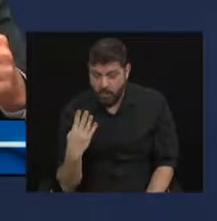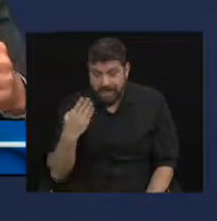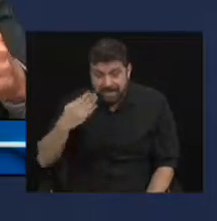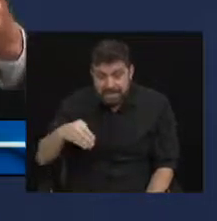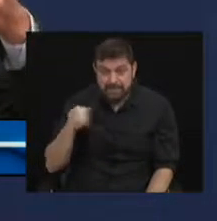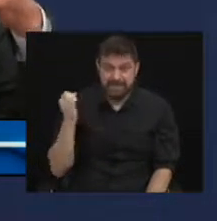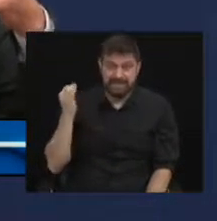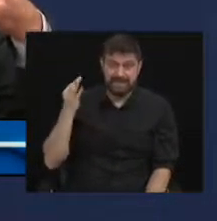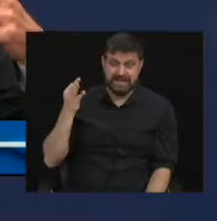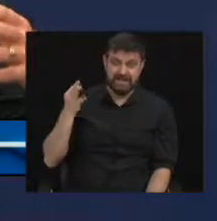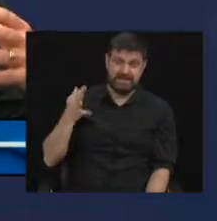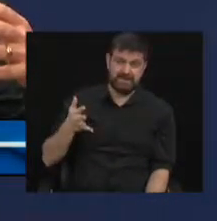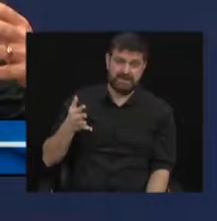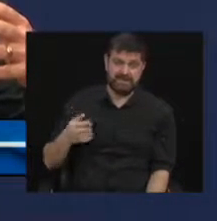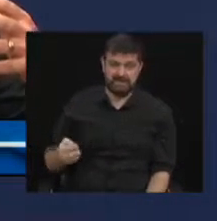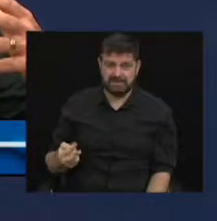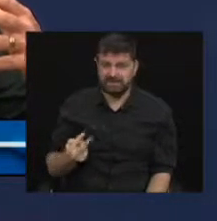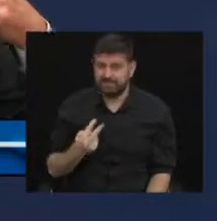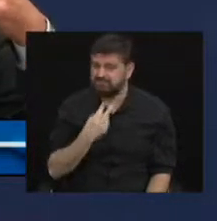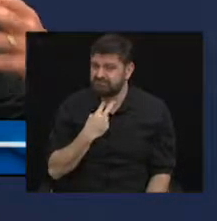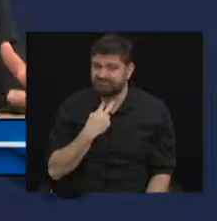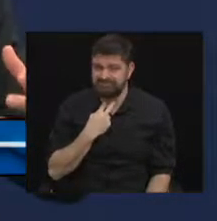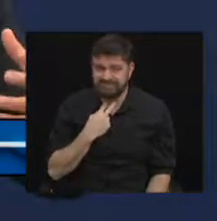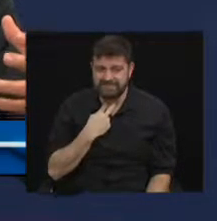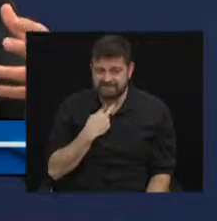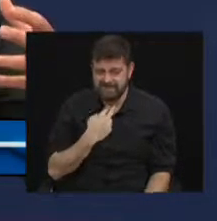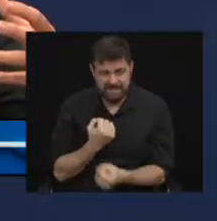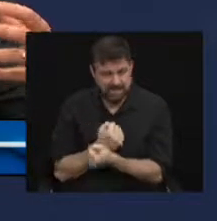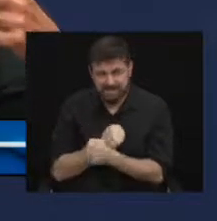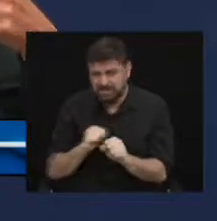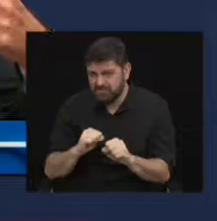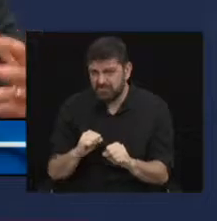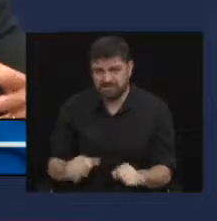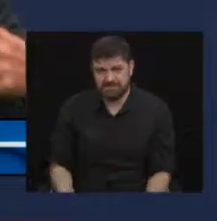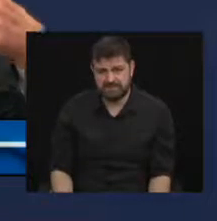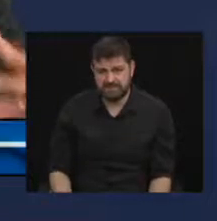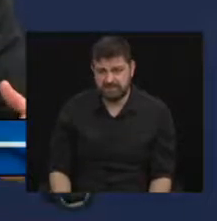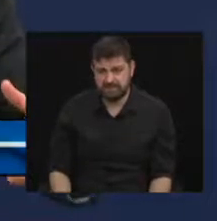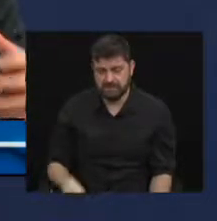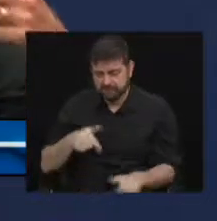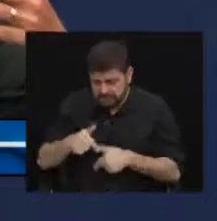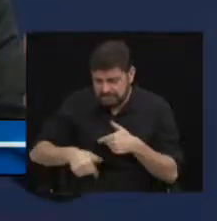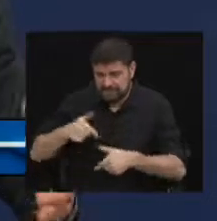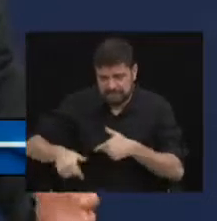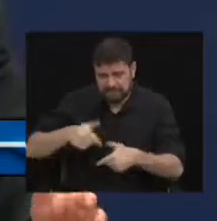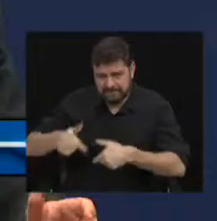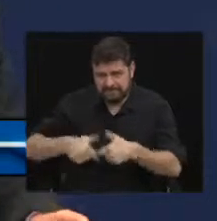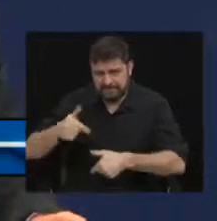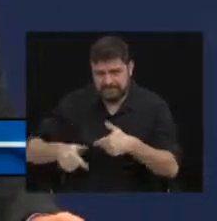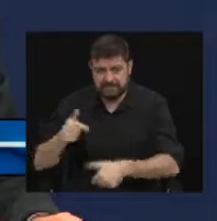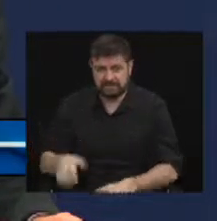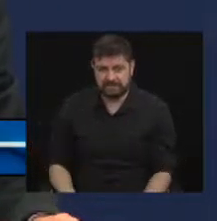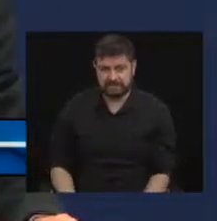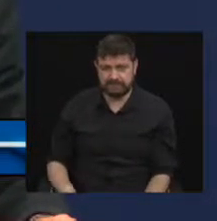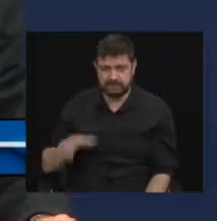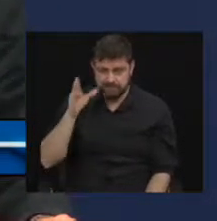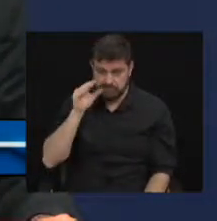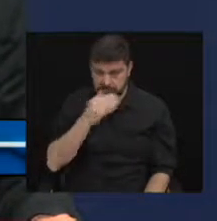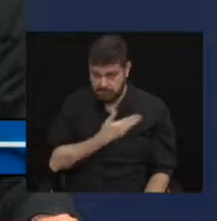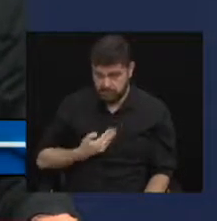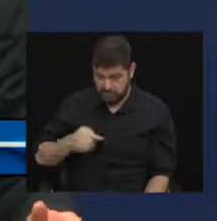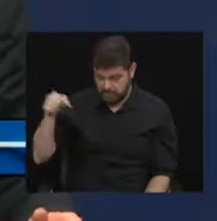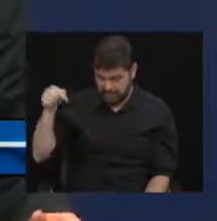apontar a realidade da cidade. Naquele centro de saúde, nós temos uma situação em que o